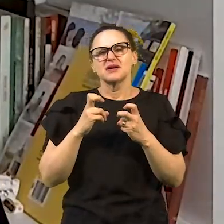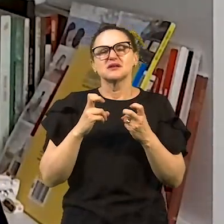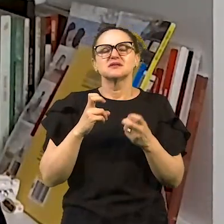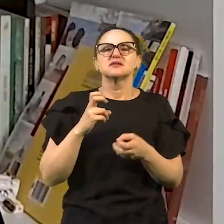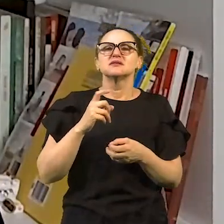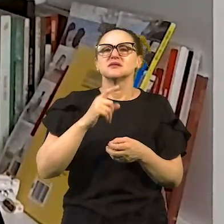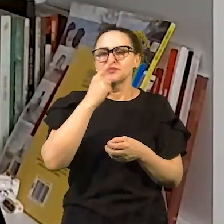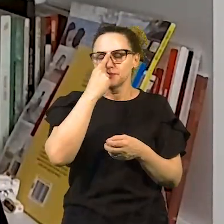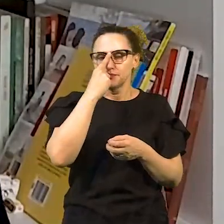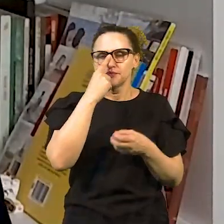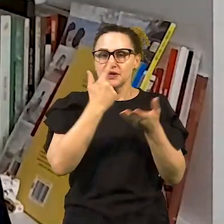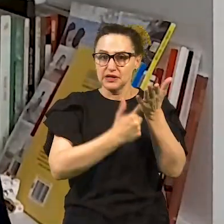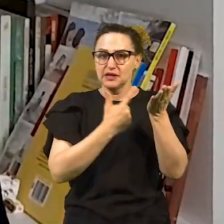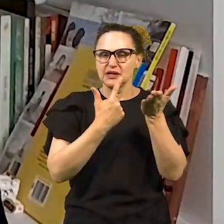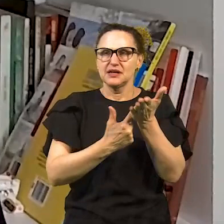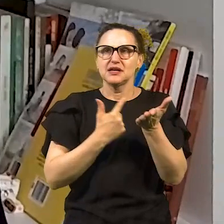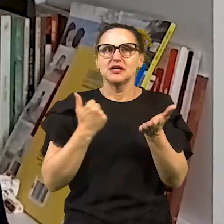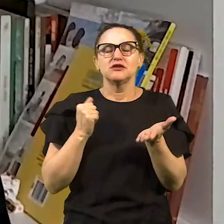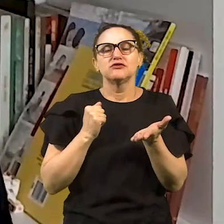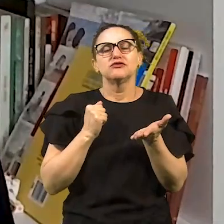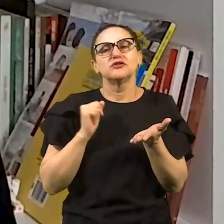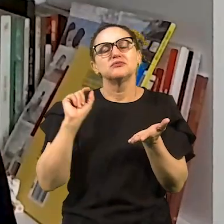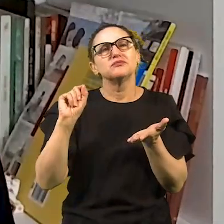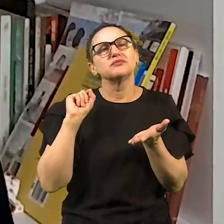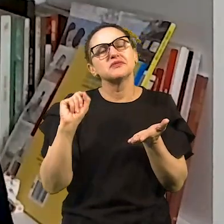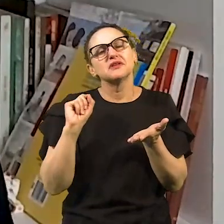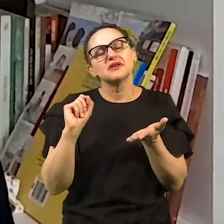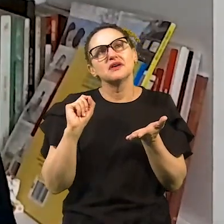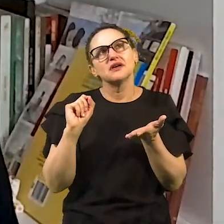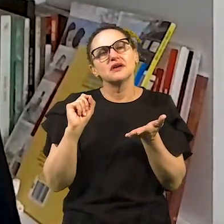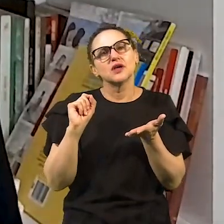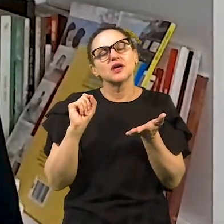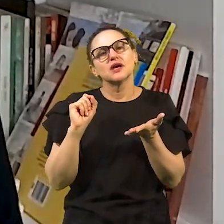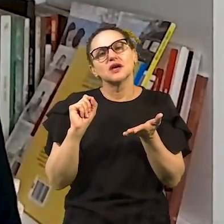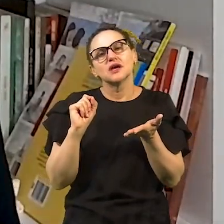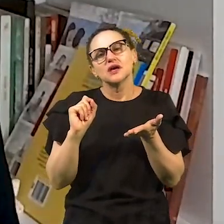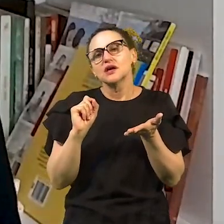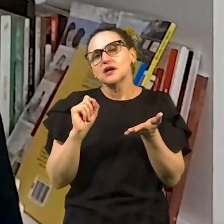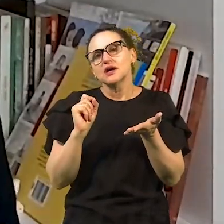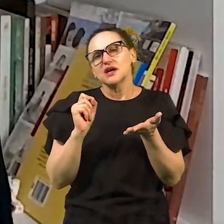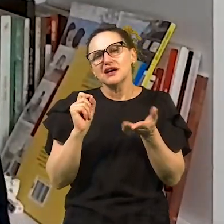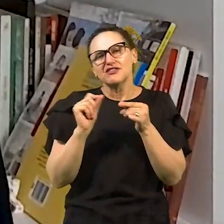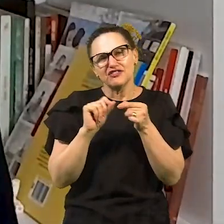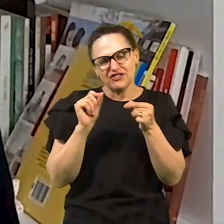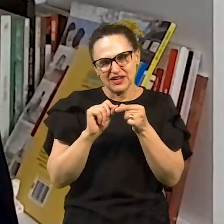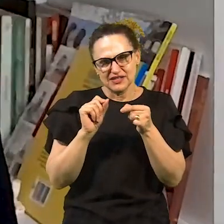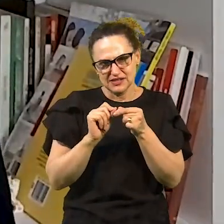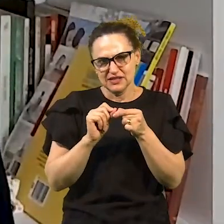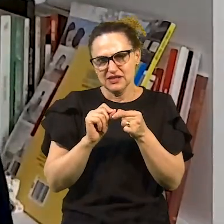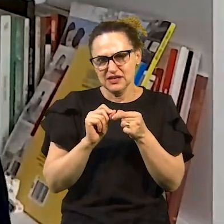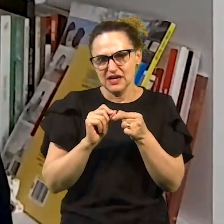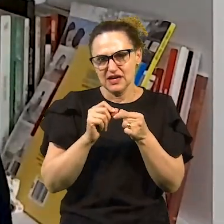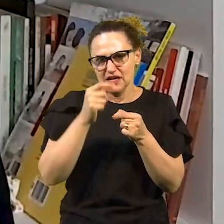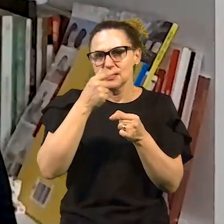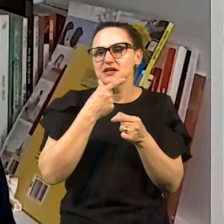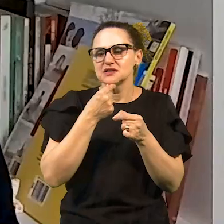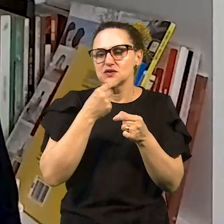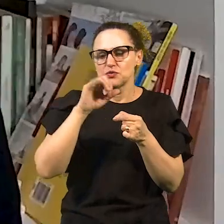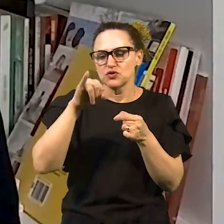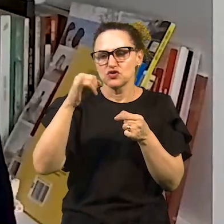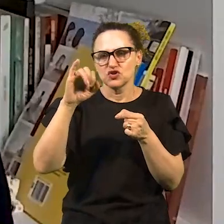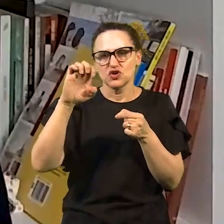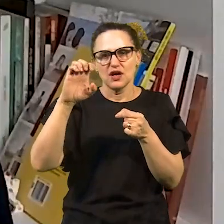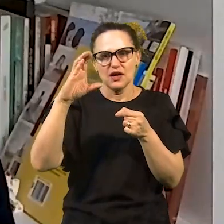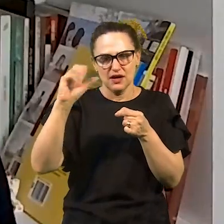vai ser modificado quando Monteiro Lobato se dá conta que o que fazia o Jeca Tatu tal como ele era exatamente